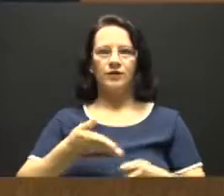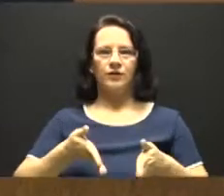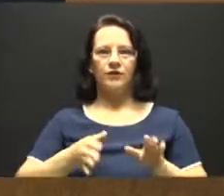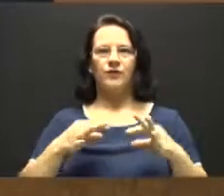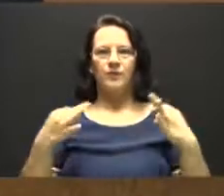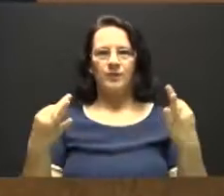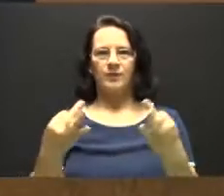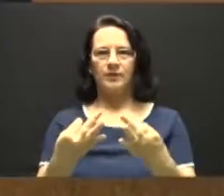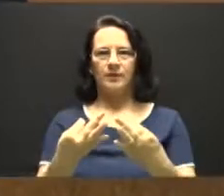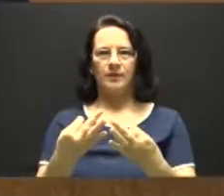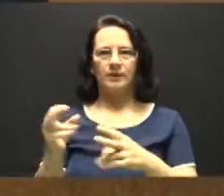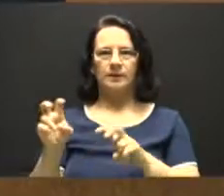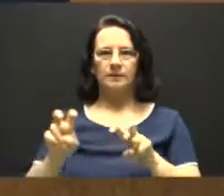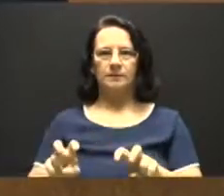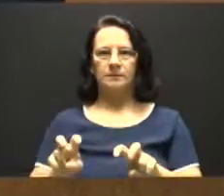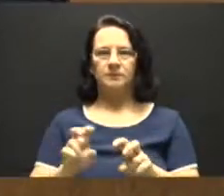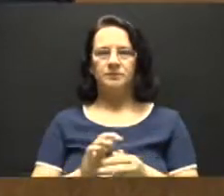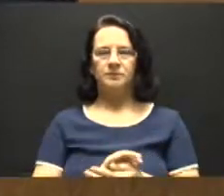da família